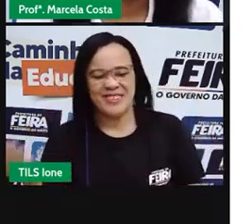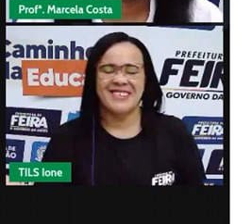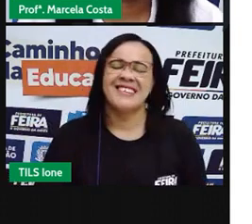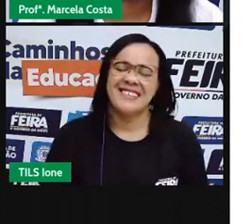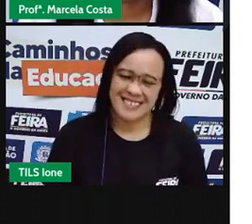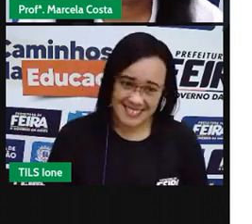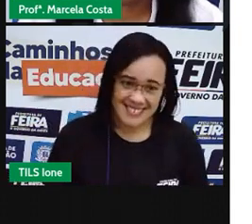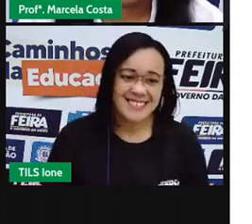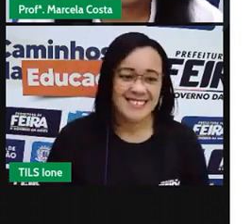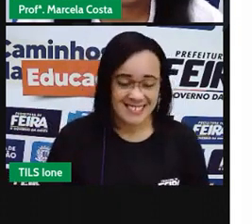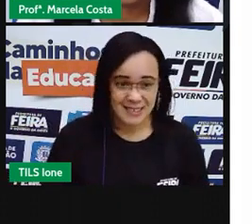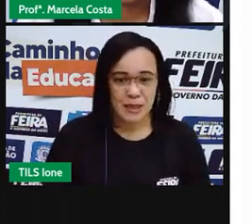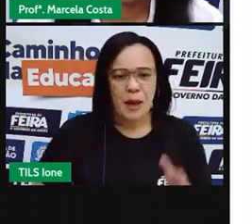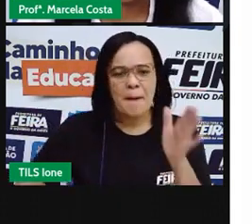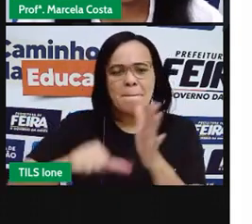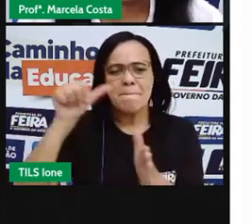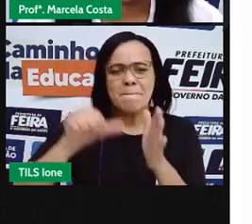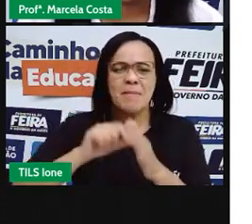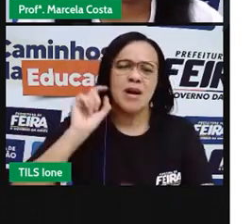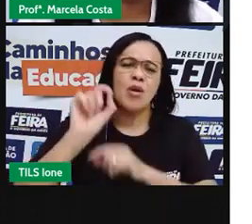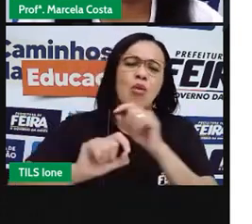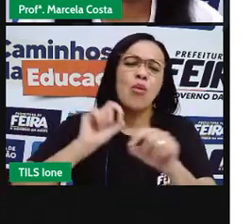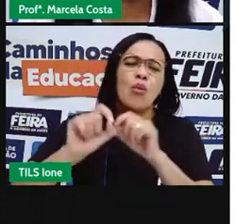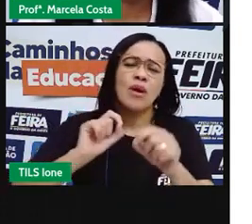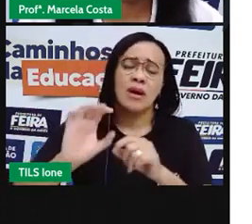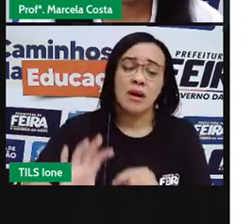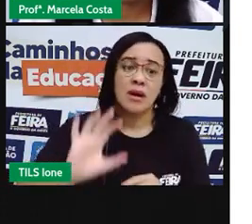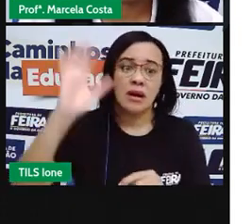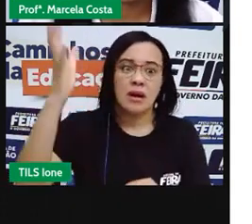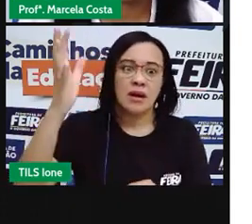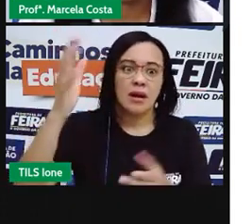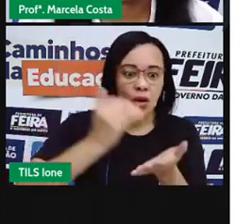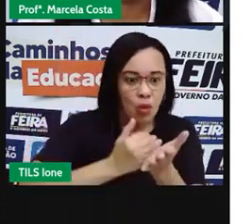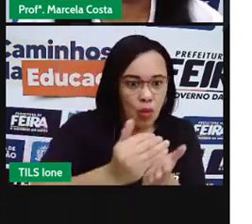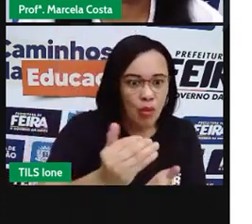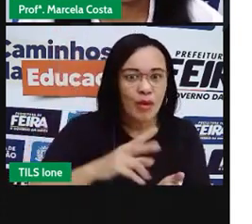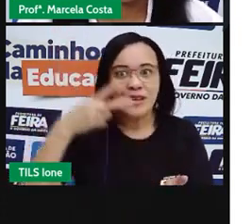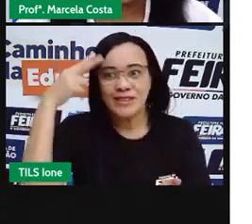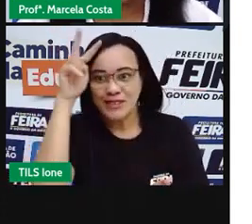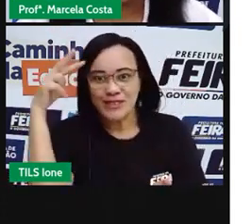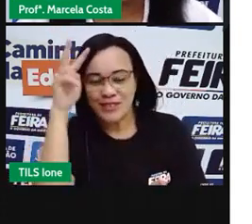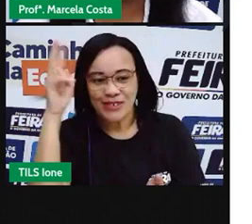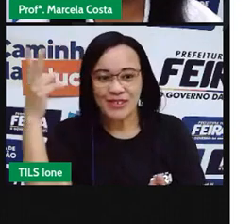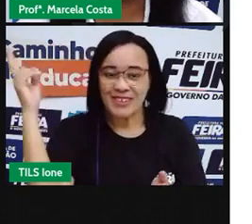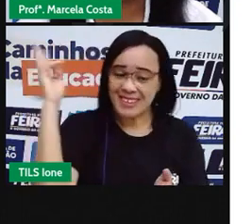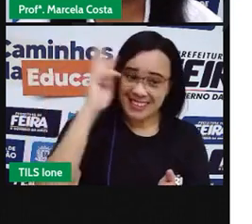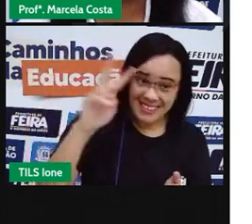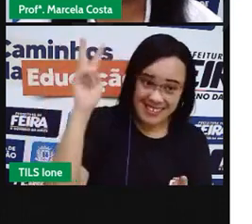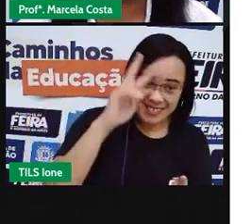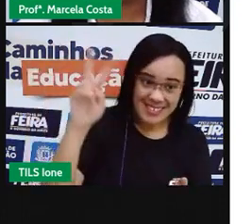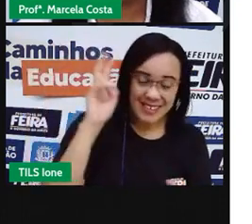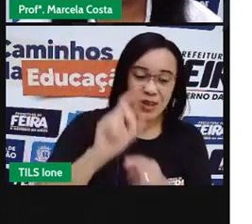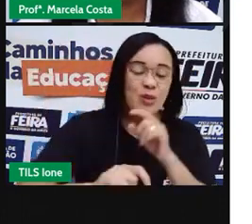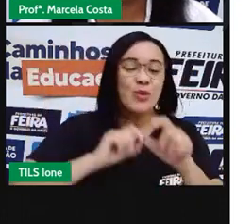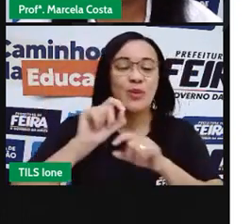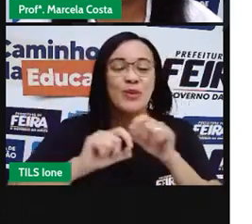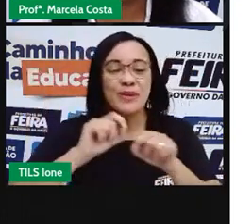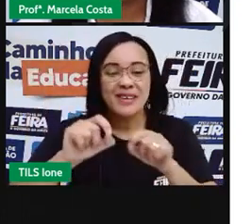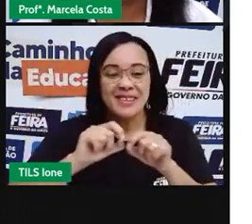O que aconteceu primeiro na história? Qual foi o início dessa história? Vocês lembram?